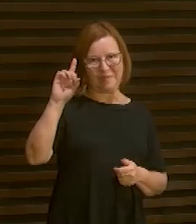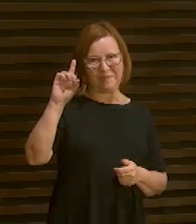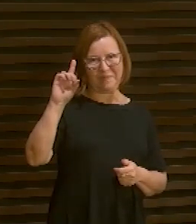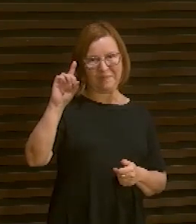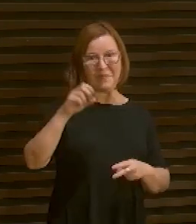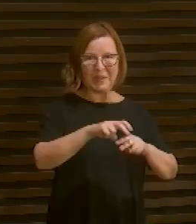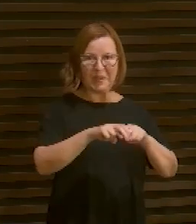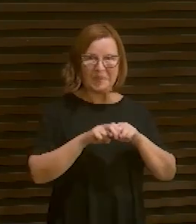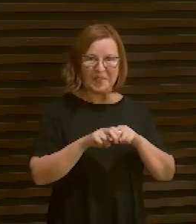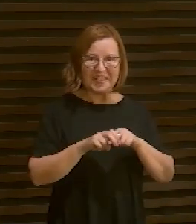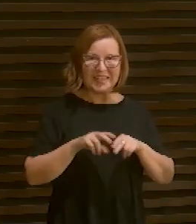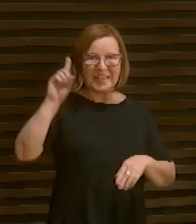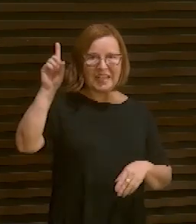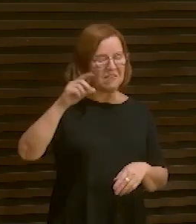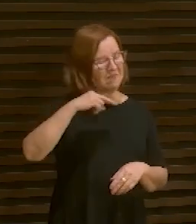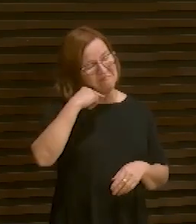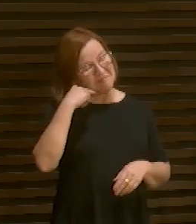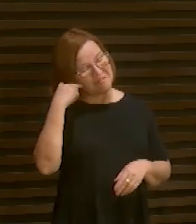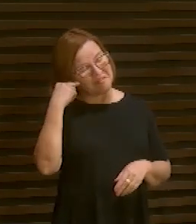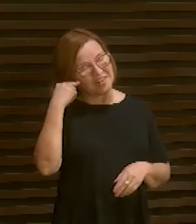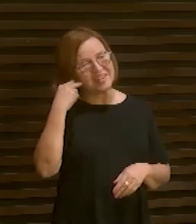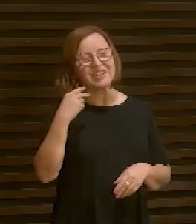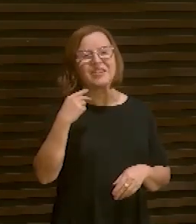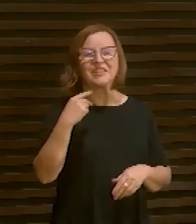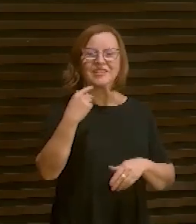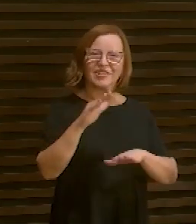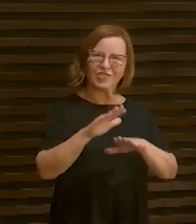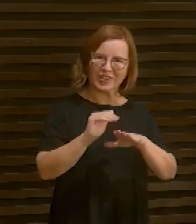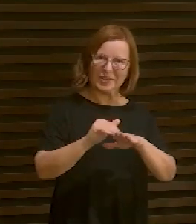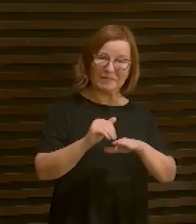Por isso é que ele não se envergonha de lhes chamar